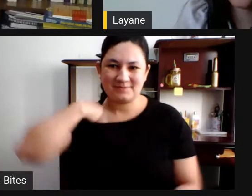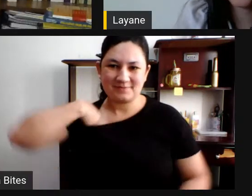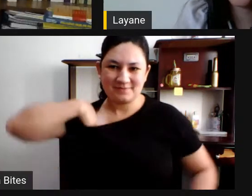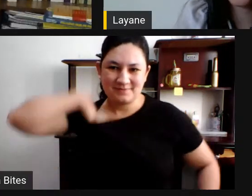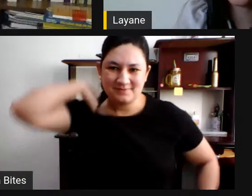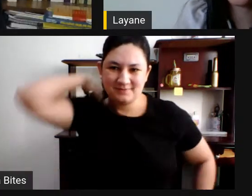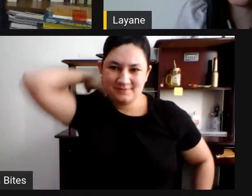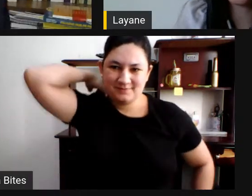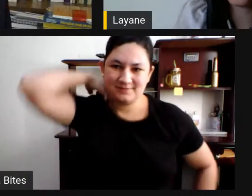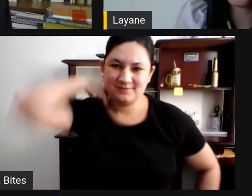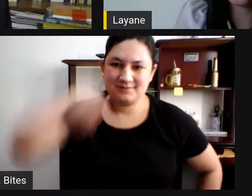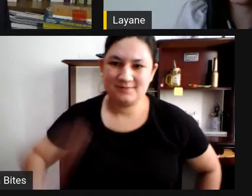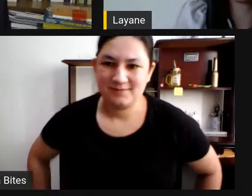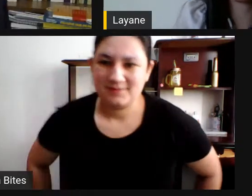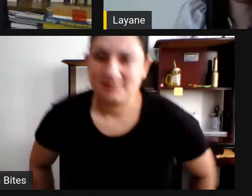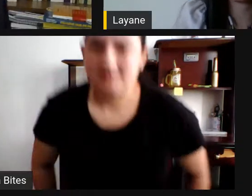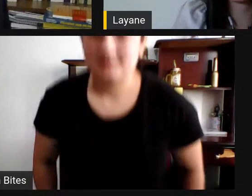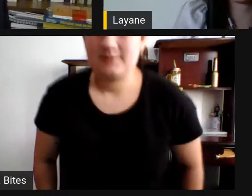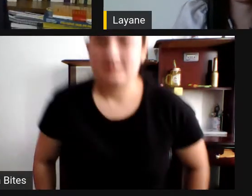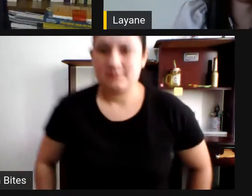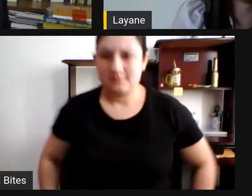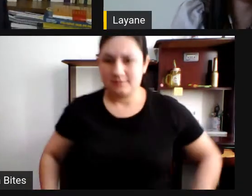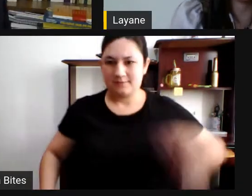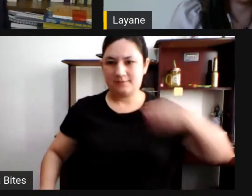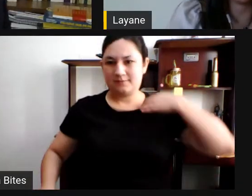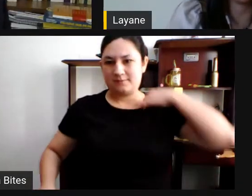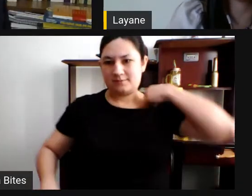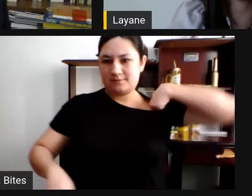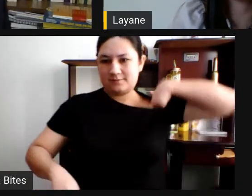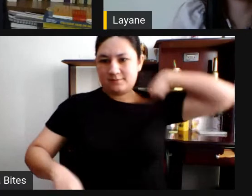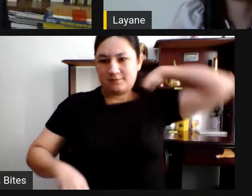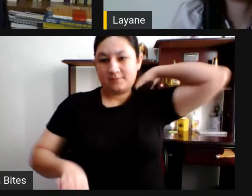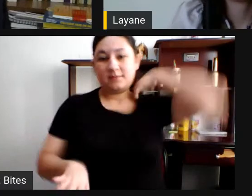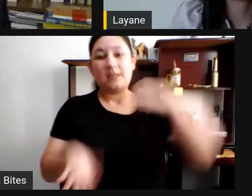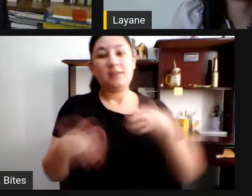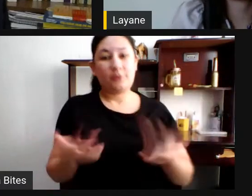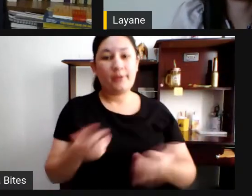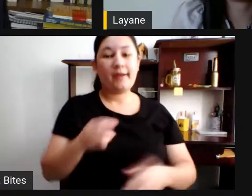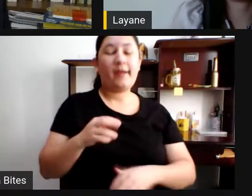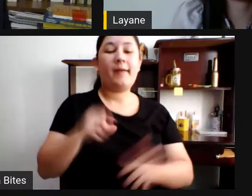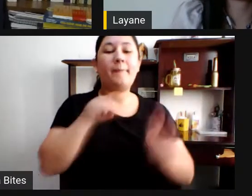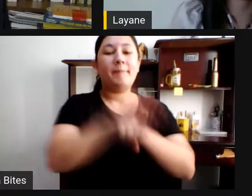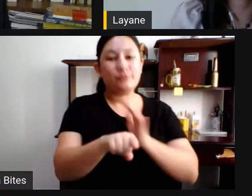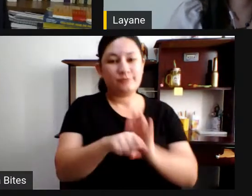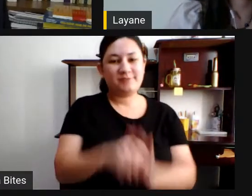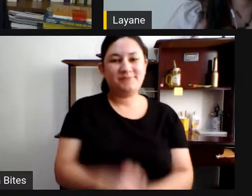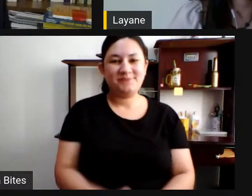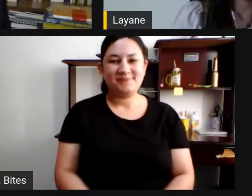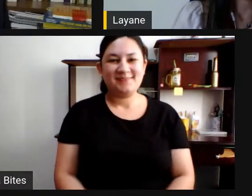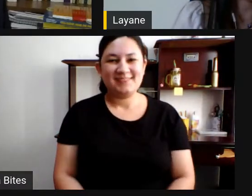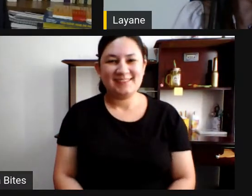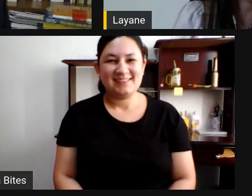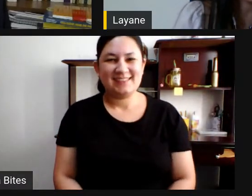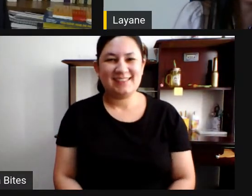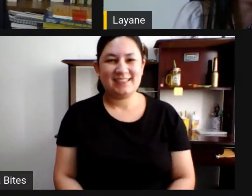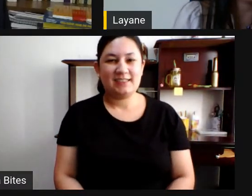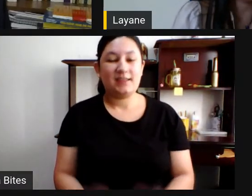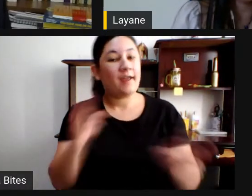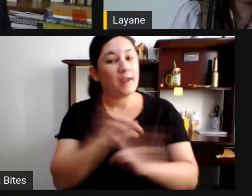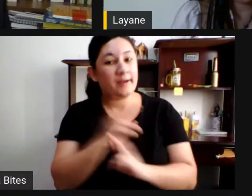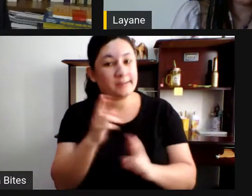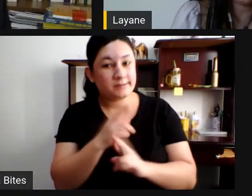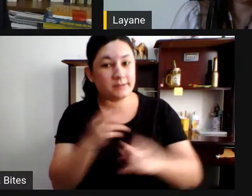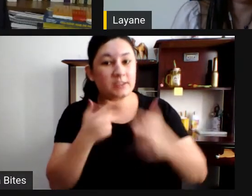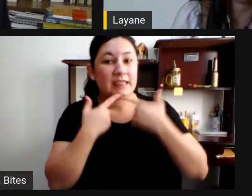professora aqui eu tenho uma outra pergunta só que ela está relacionada com a questão da